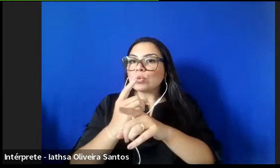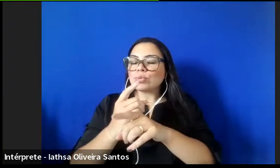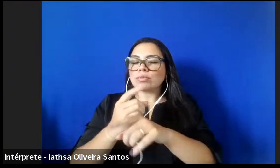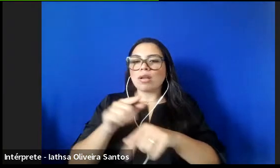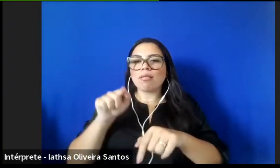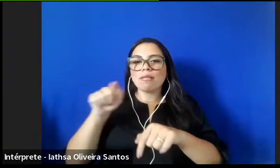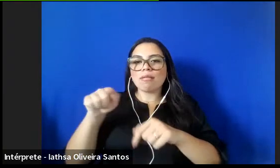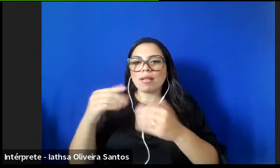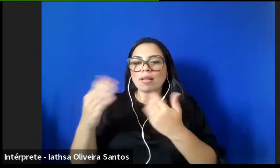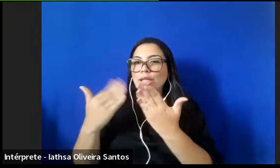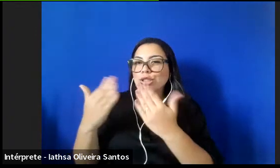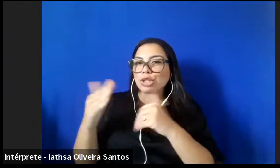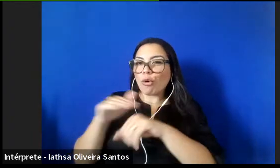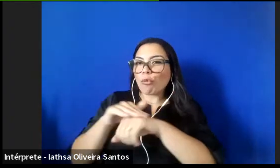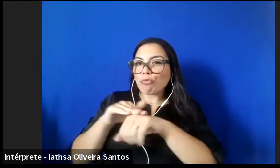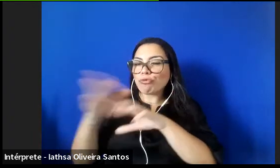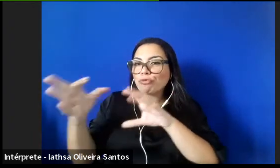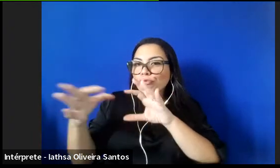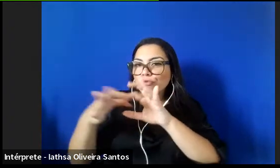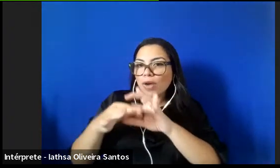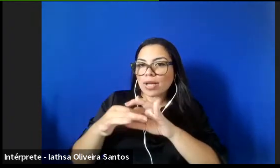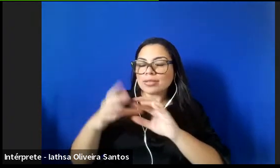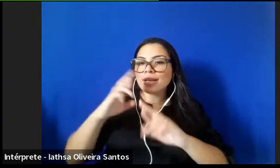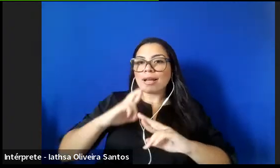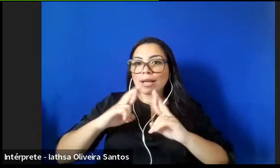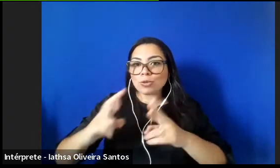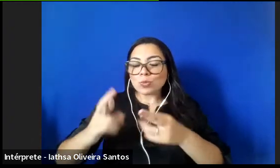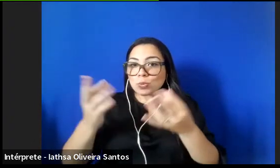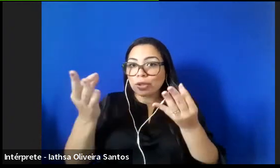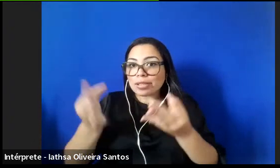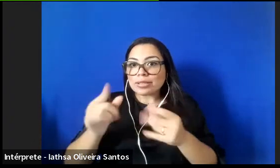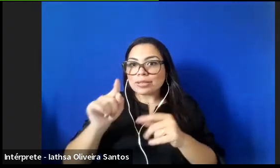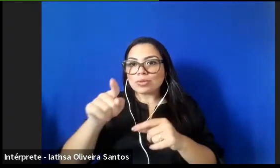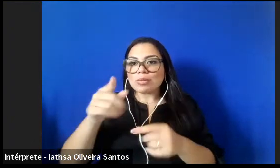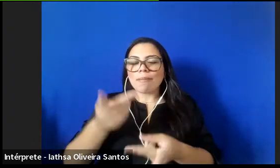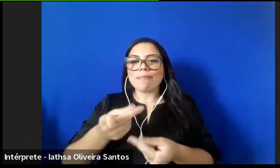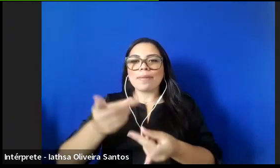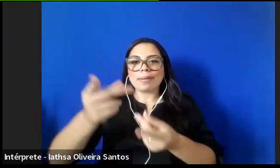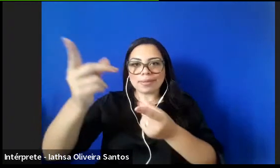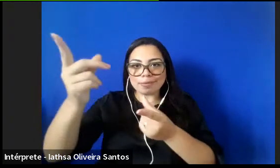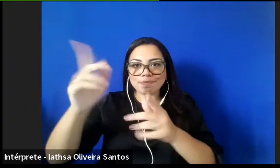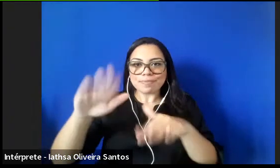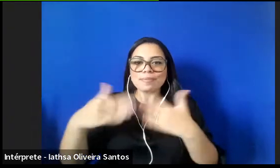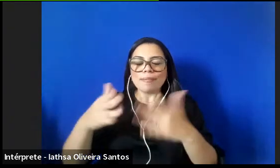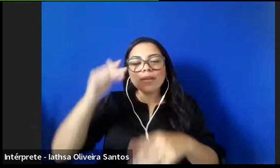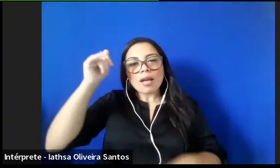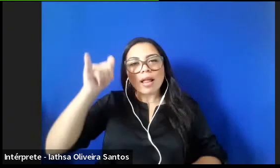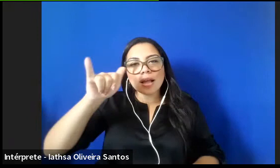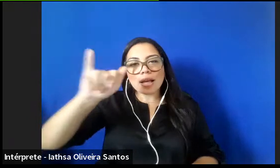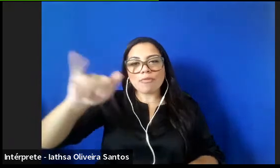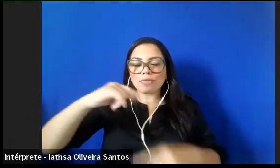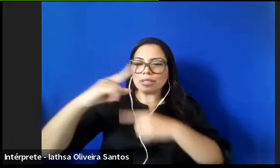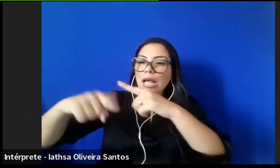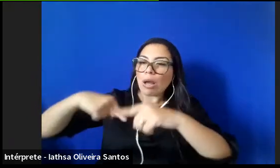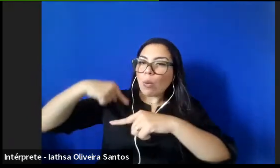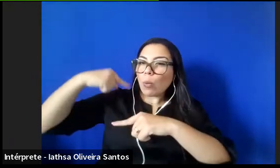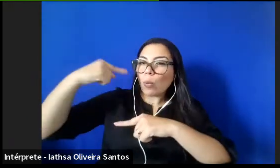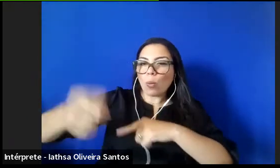de mediação, uma solução, essa solução ela é perene e ela evita que haja uma série de outros,